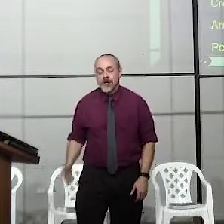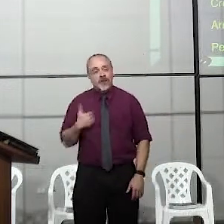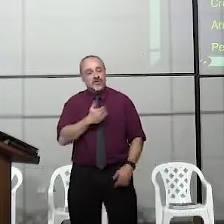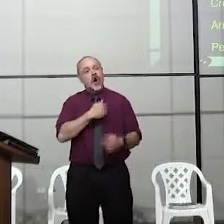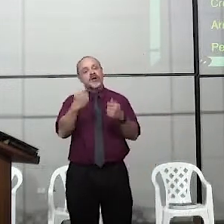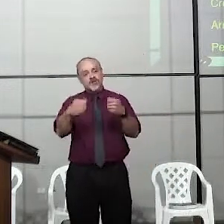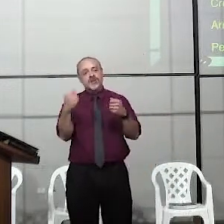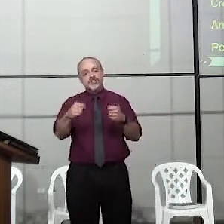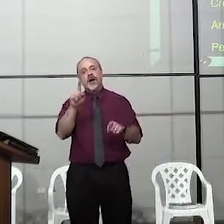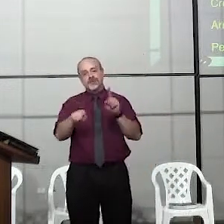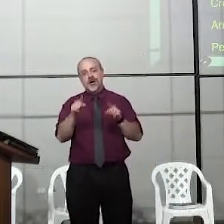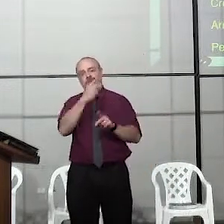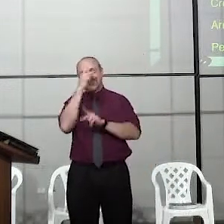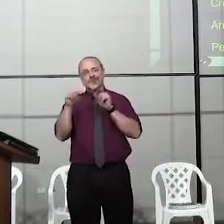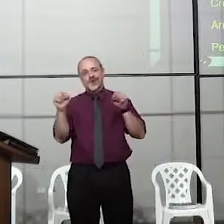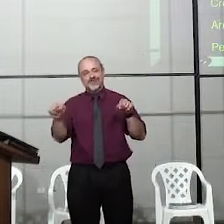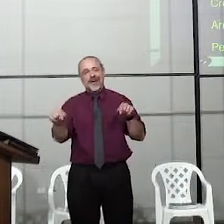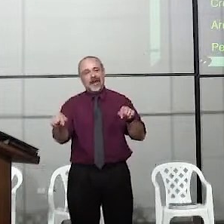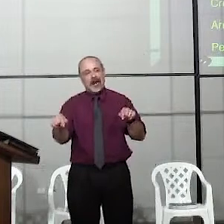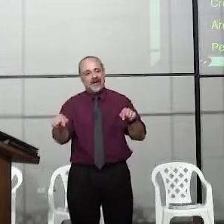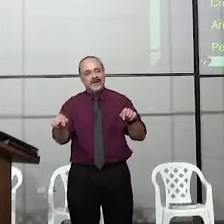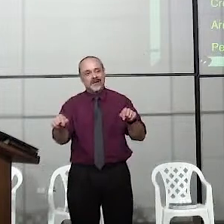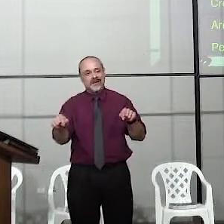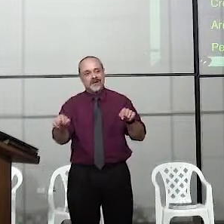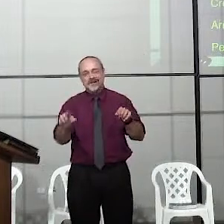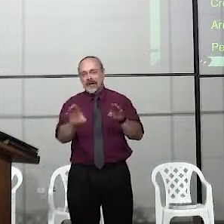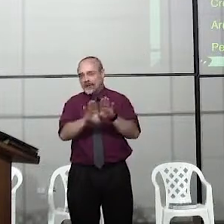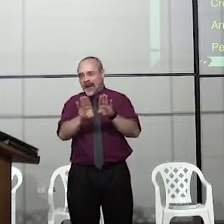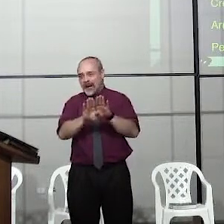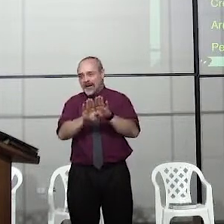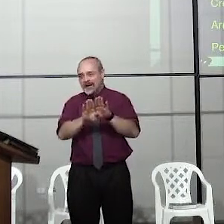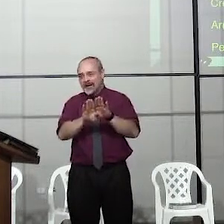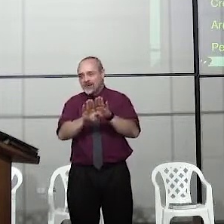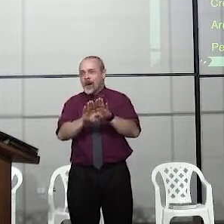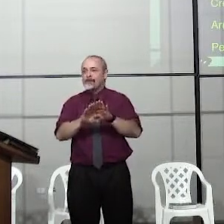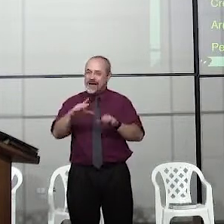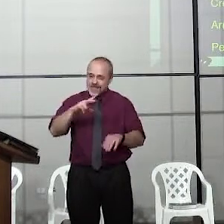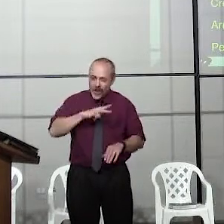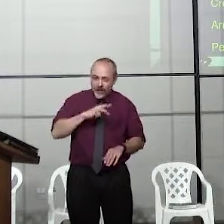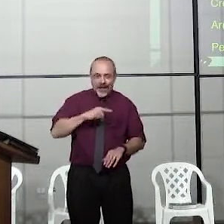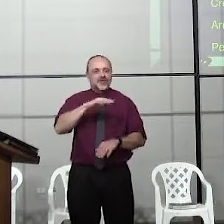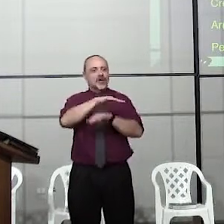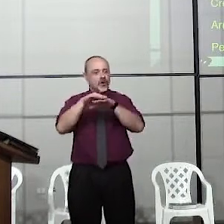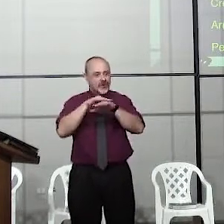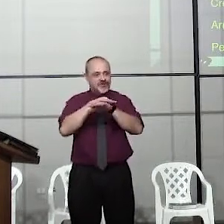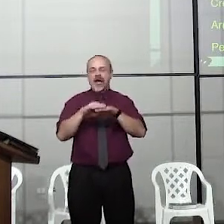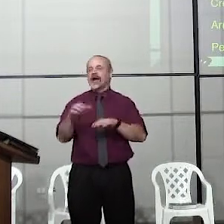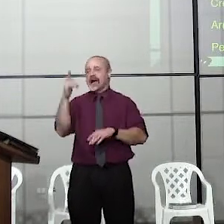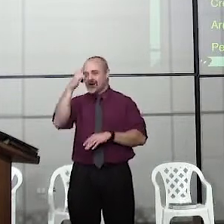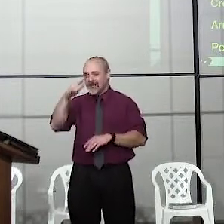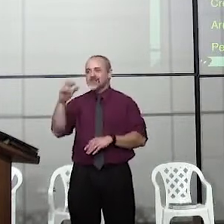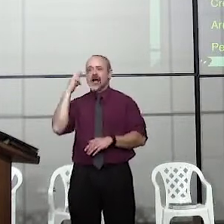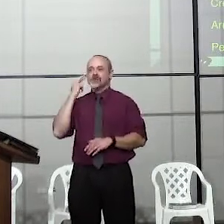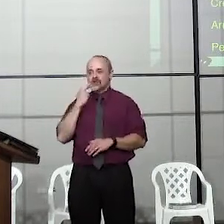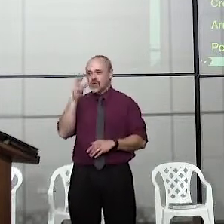internet. Mas nós precisamos de algumas pessoas aqui também para pessoalmente